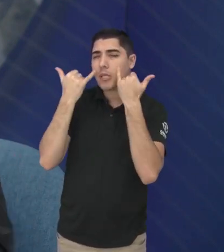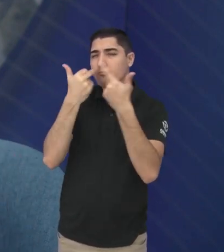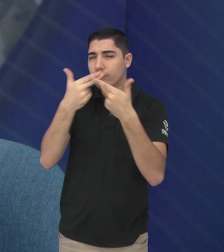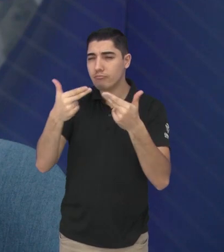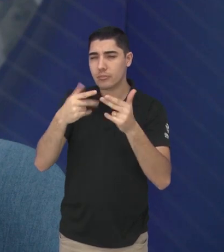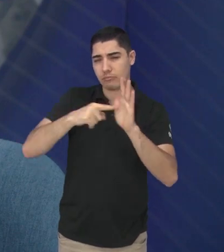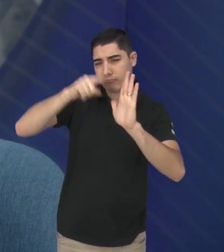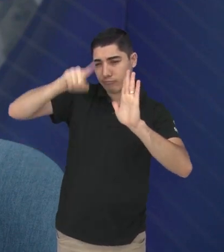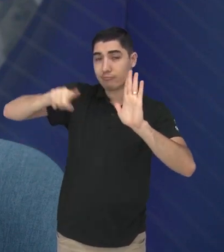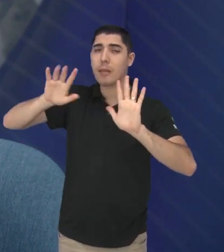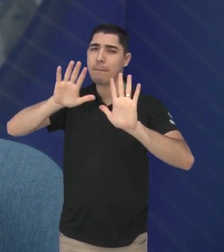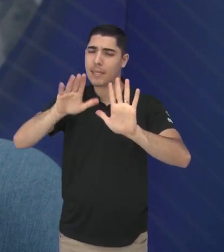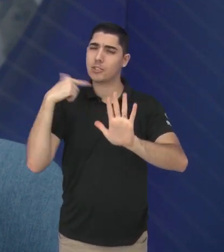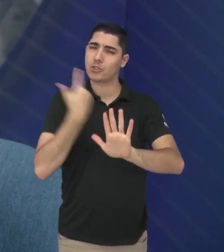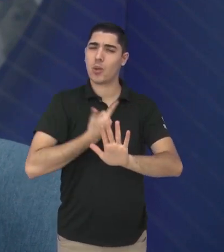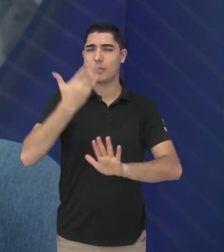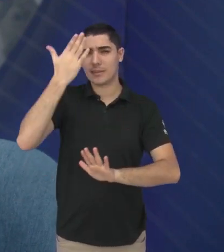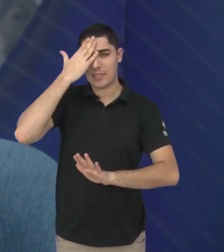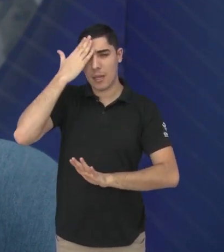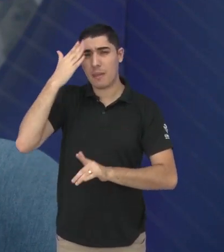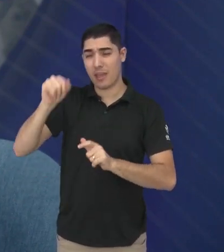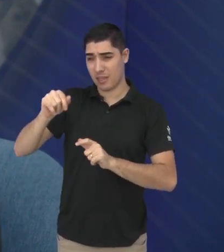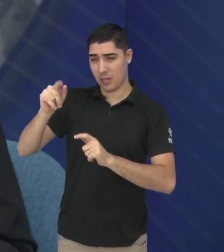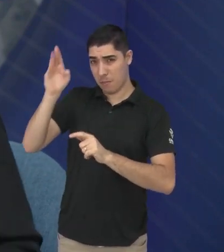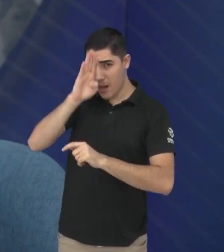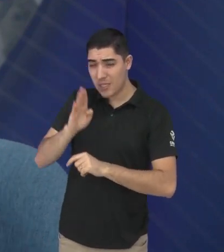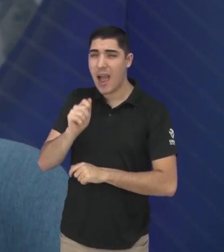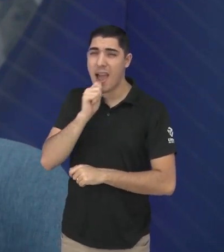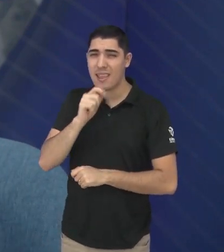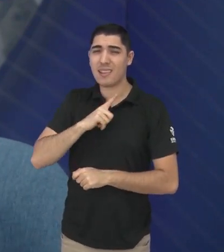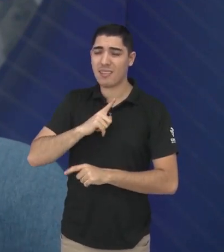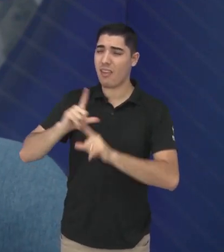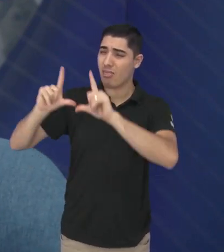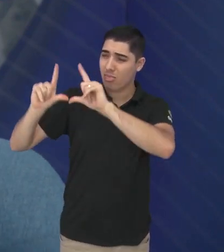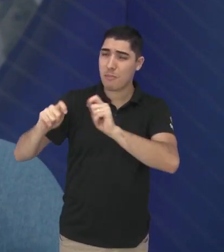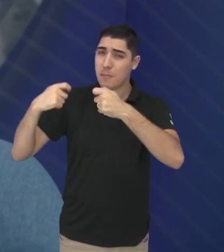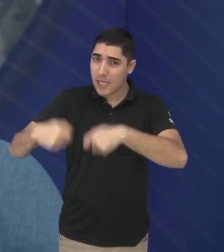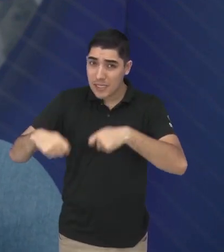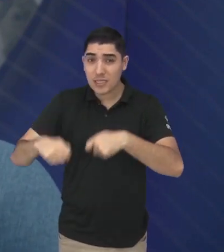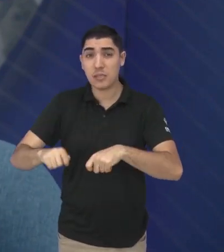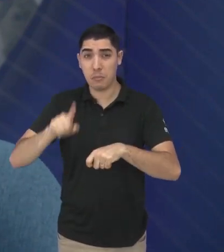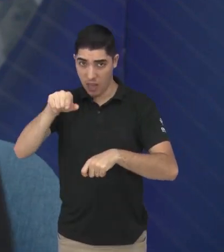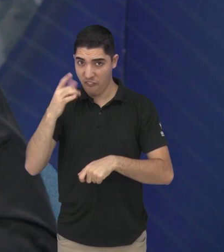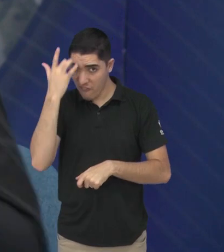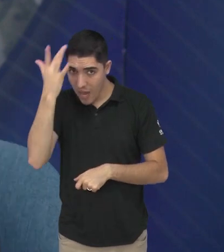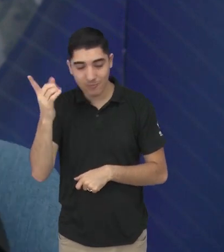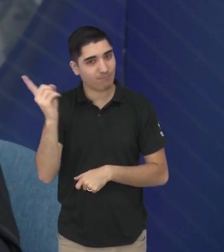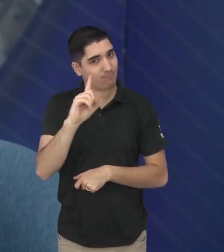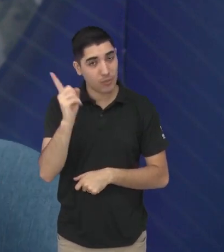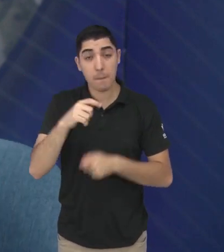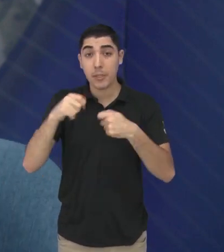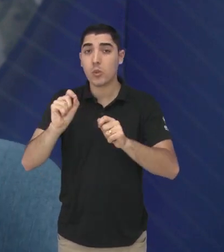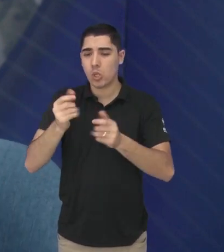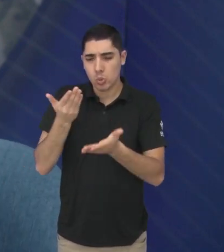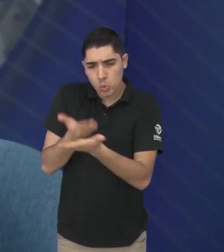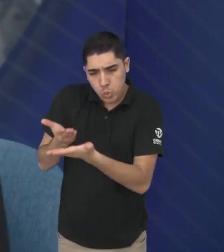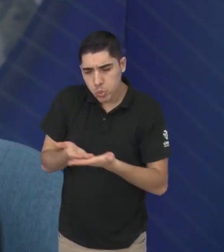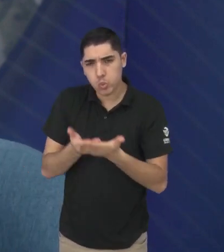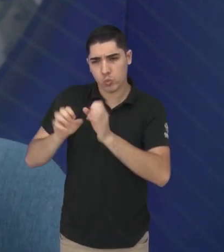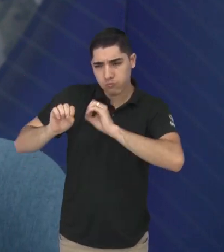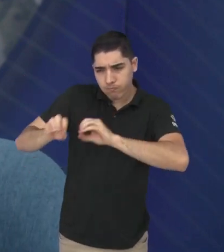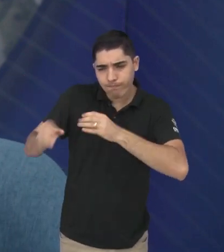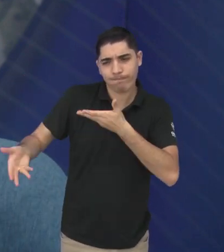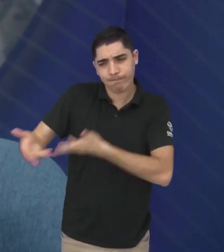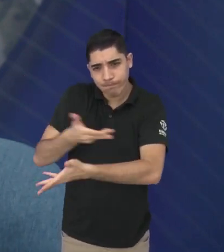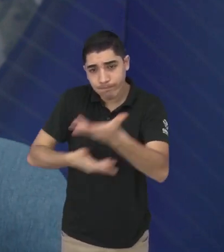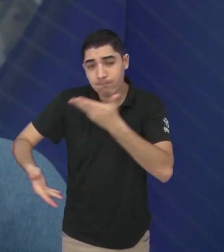que estamos sim bem longe do ideal e é preciso agir. Mas não é tão simples. É preciso de estudos, diálogos e, acima de